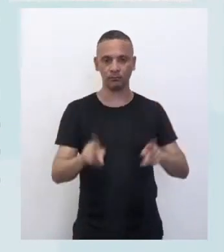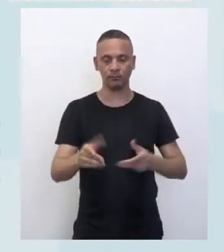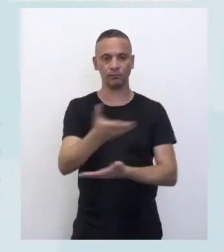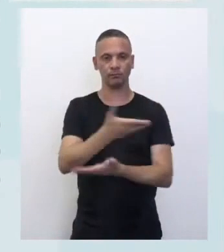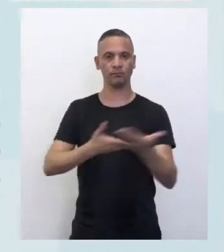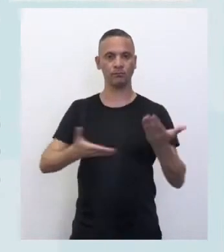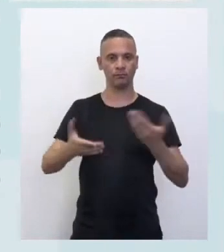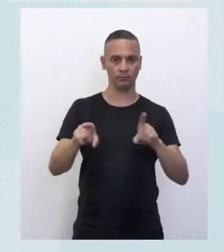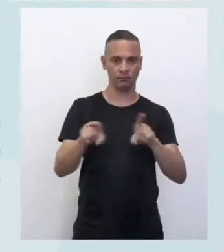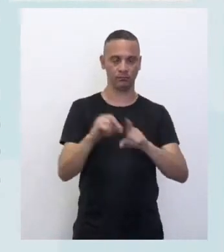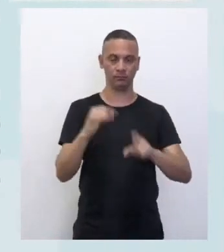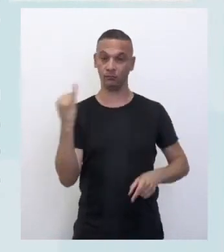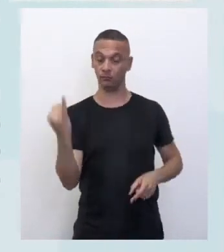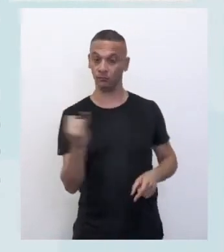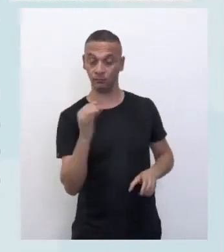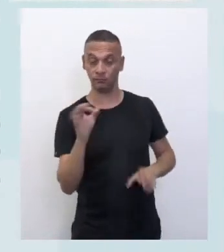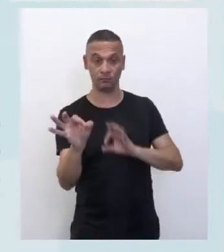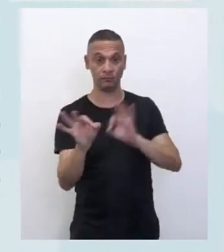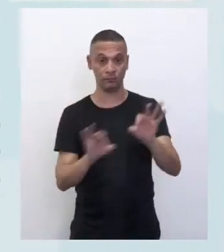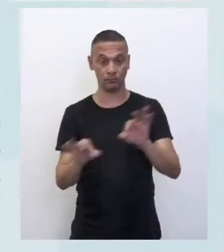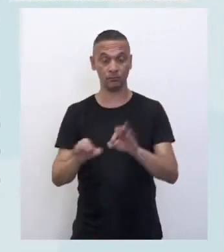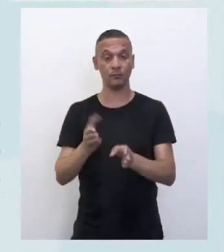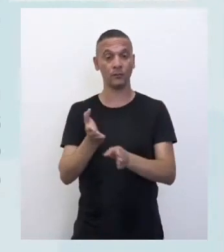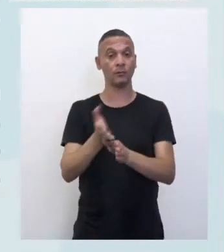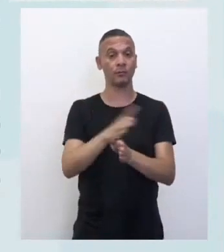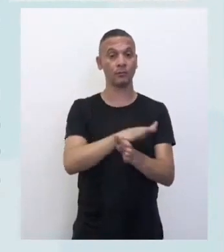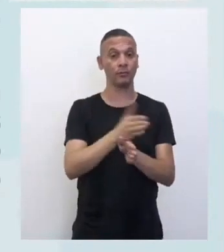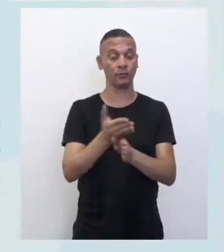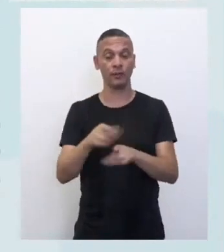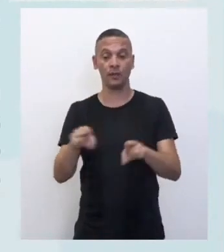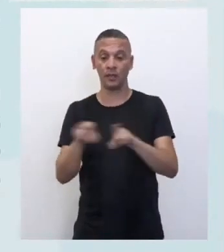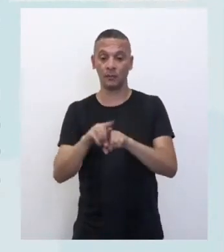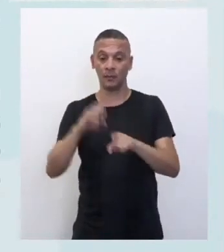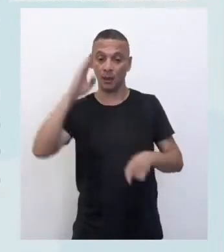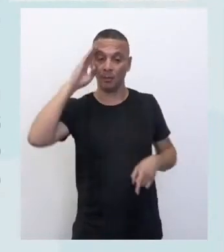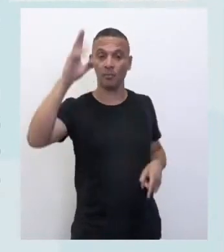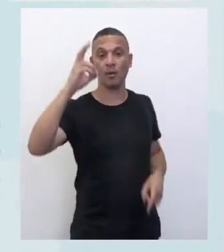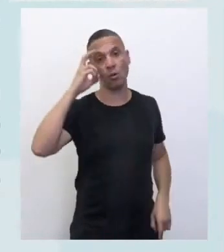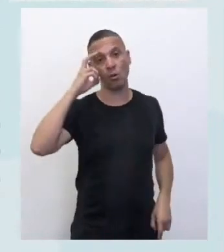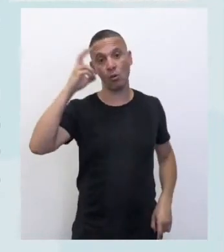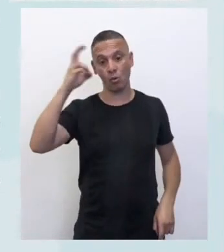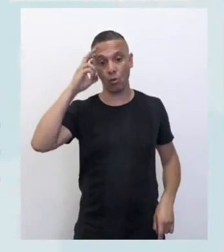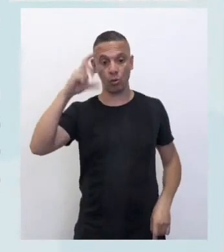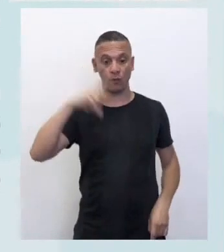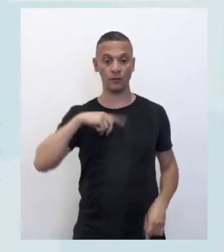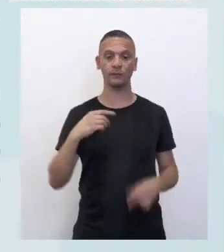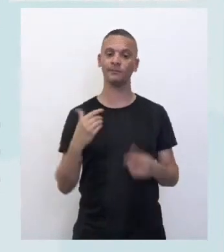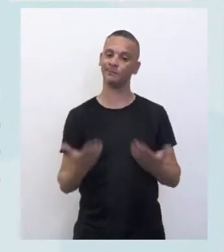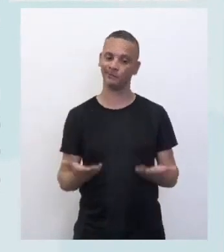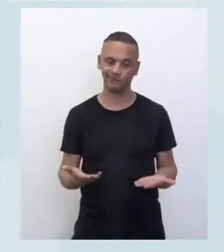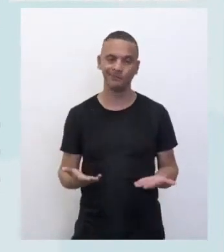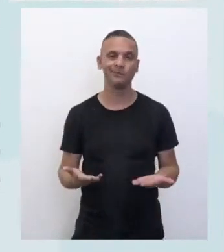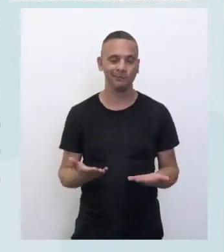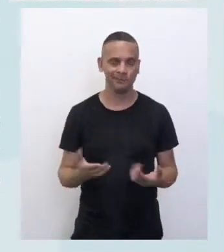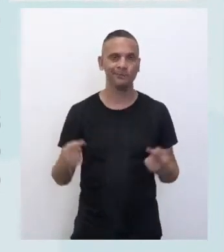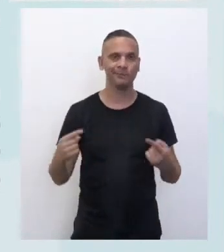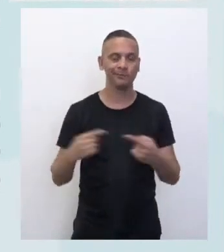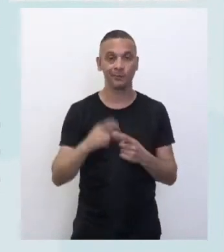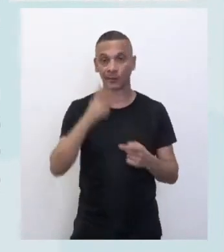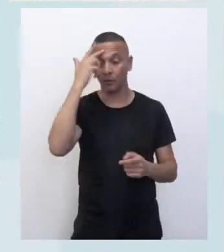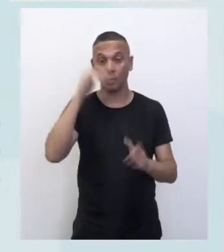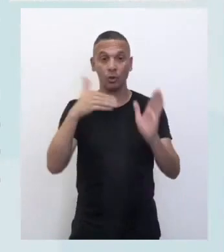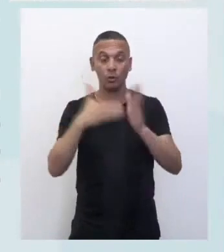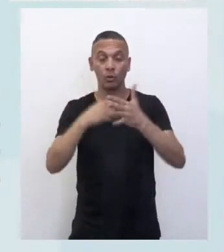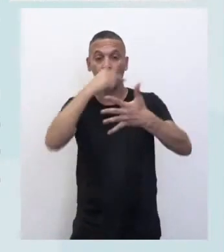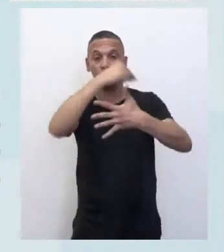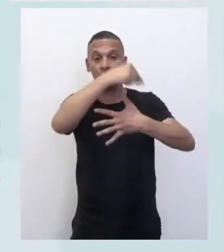da relação dos indivíduos uns com os outros, e principalmente da cultura, ou seja, do simbolismo que todos esses